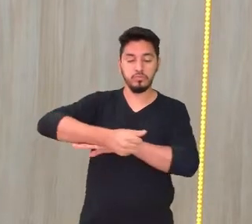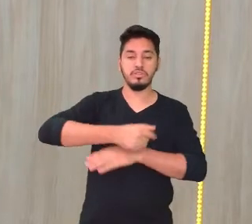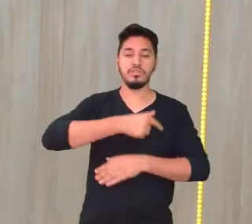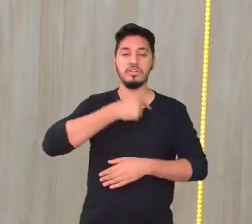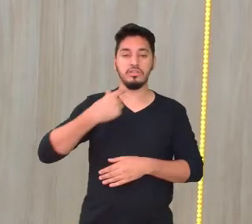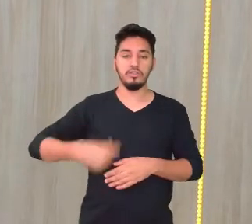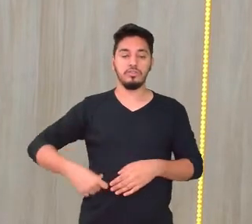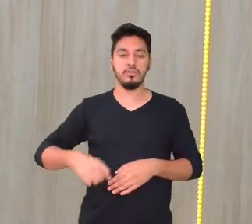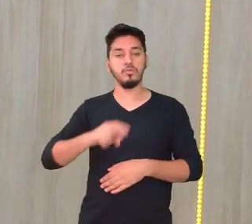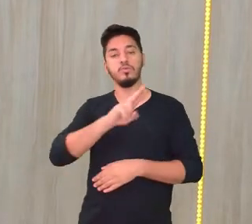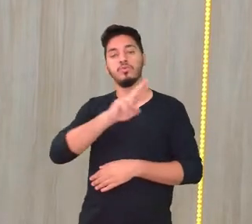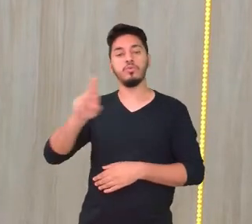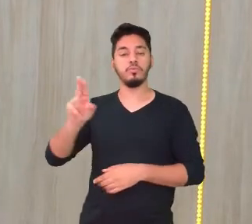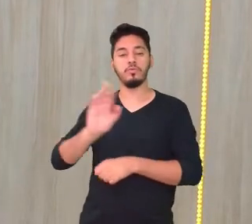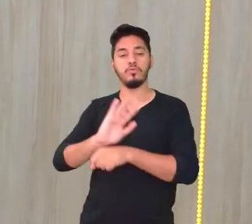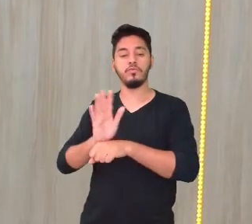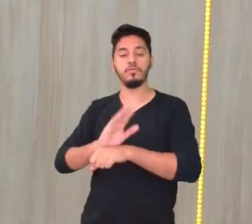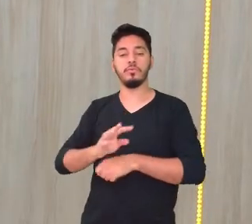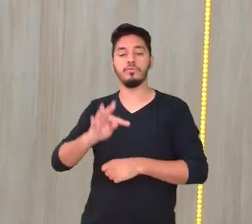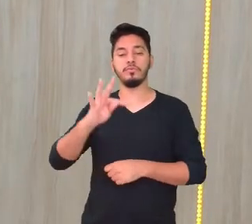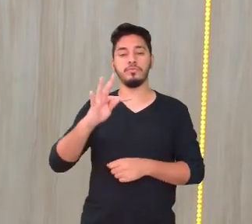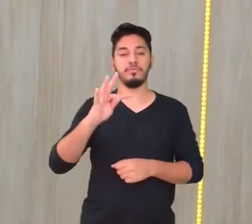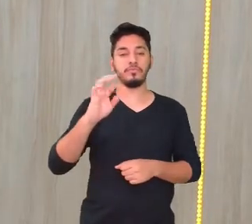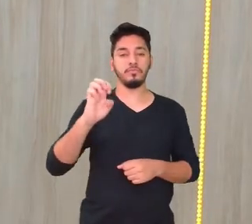Guerra. No original,